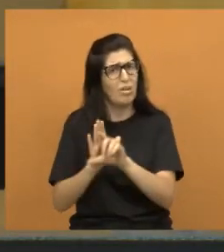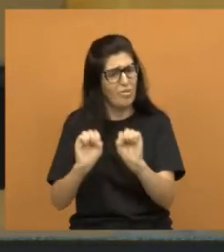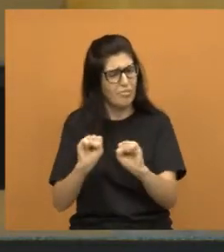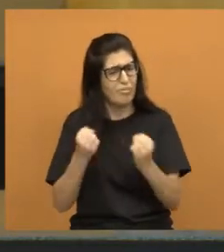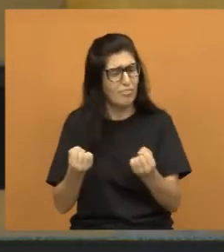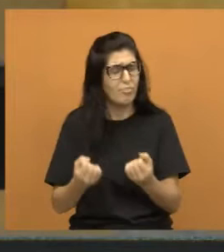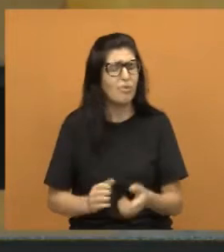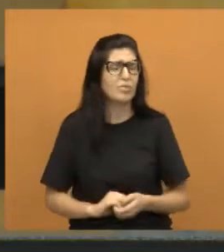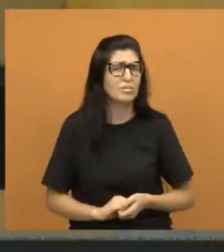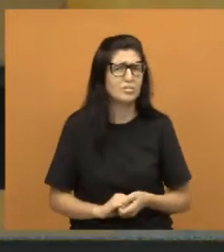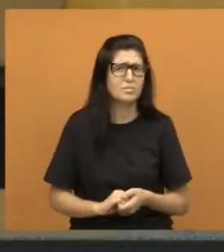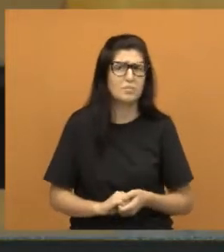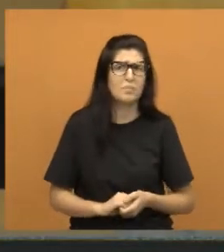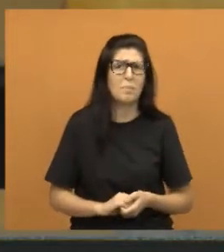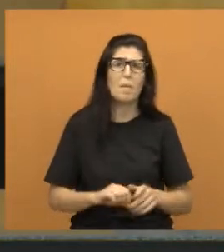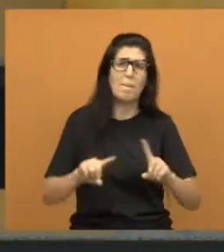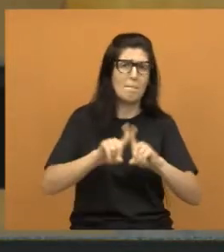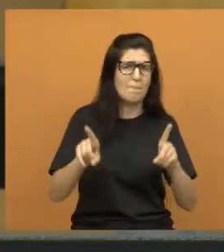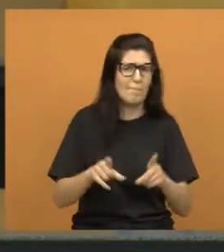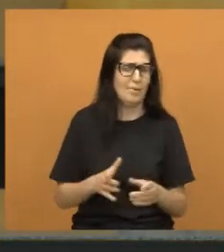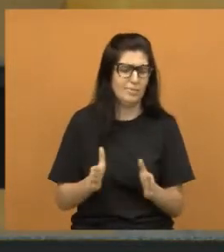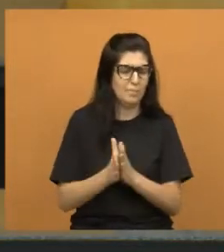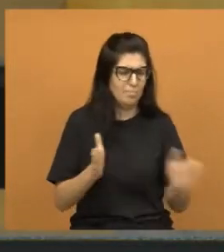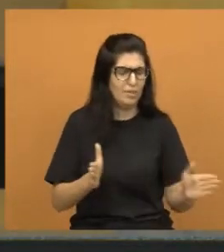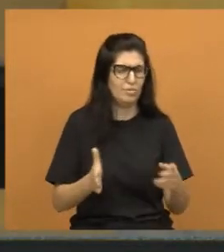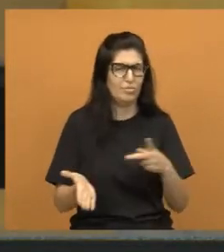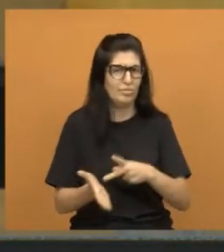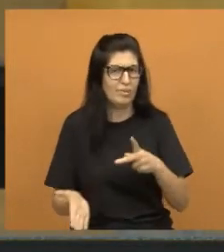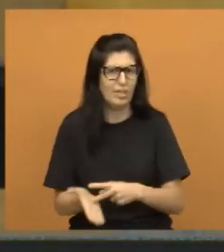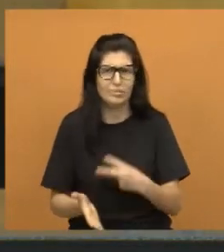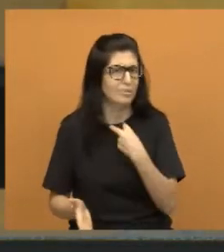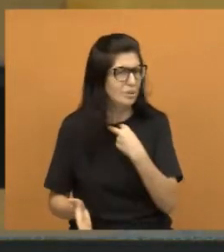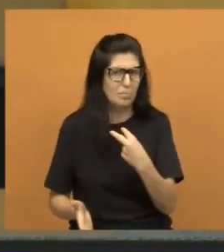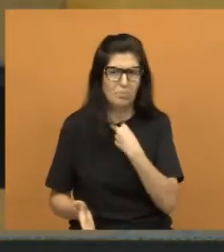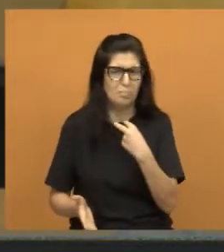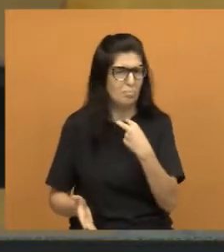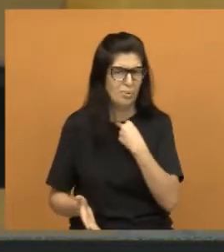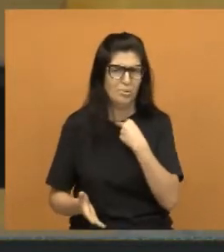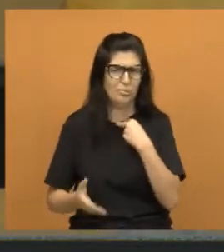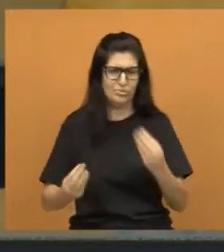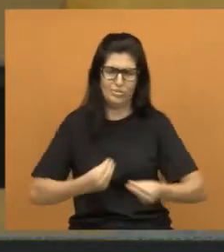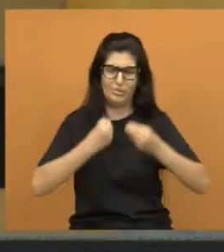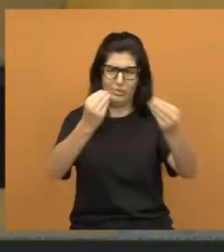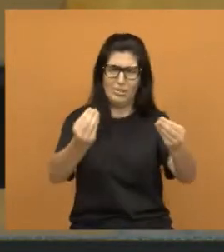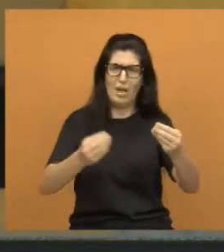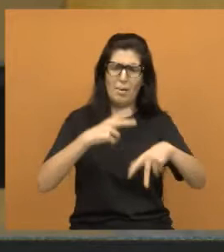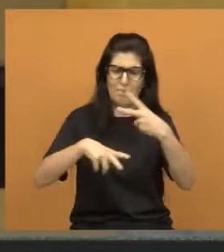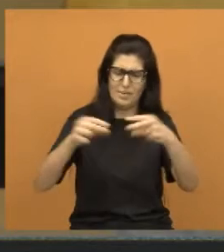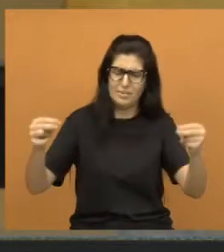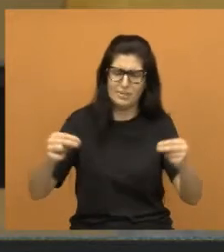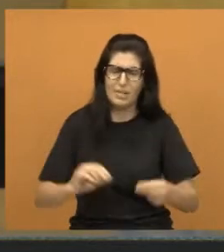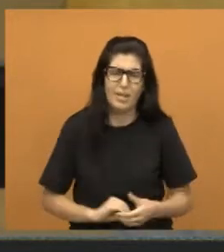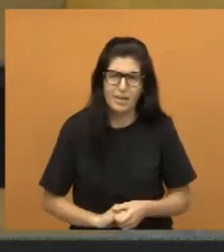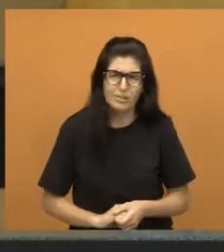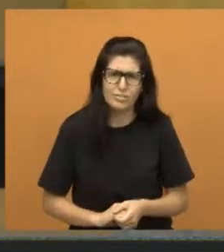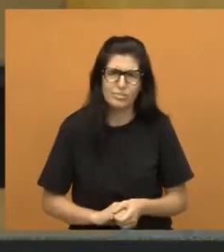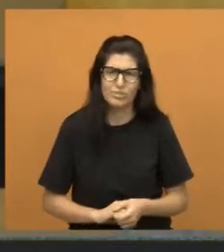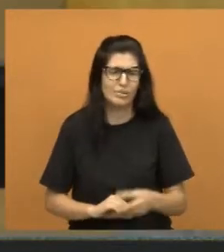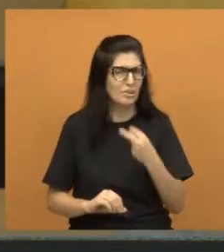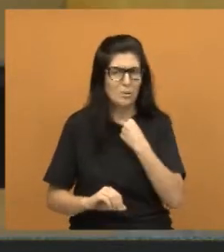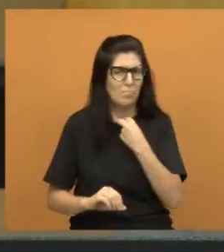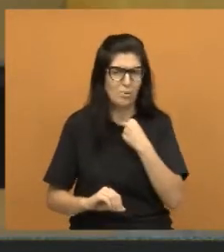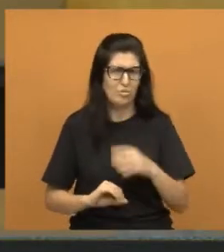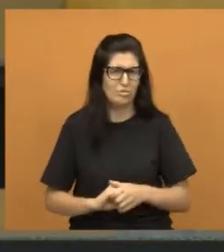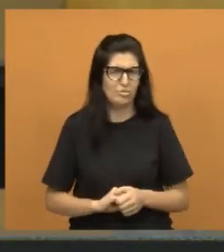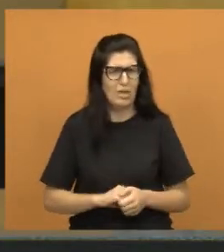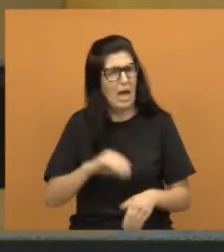pode doar camiseta, brinde. Faz muitos anos que essa eleição não existe mais, mas a gente sabe que ainda acontece por atrás dos